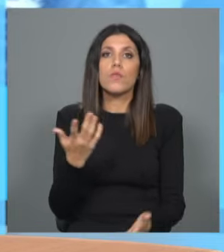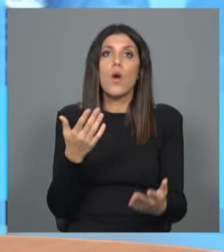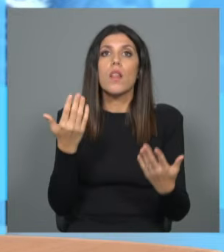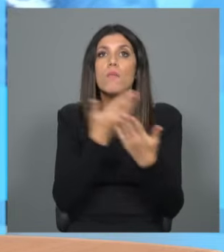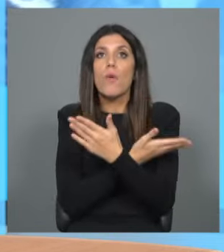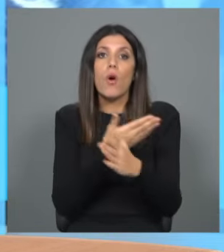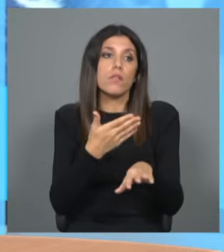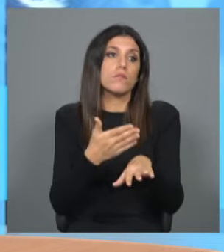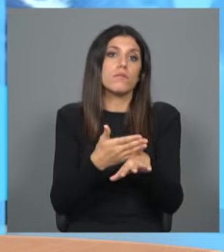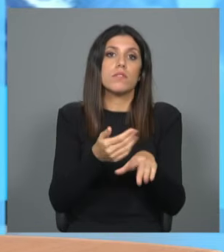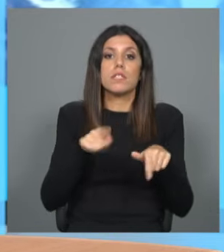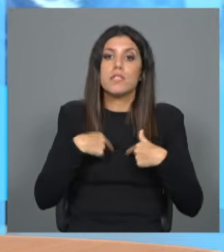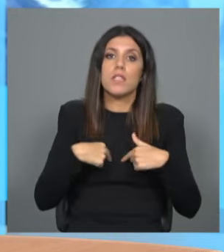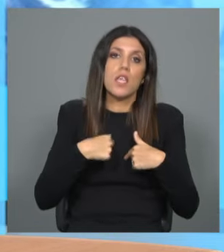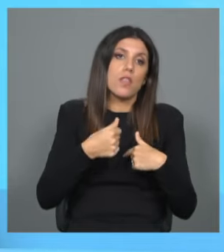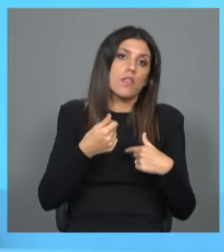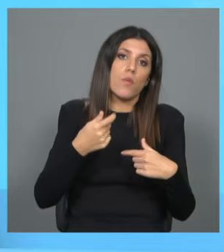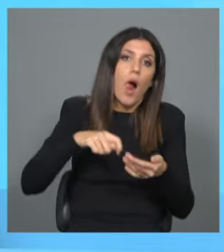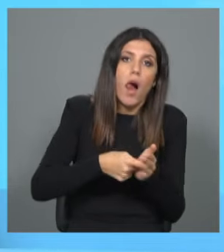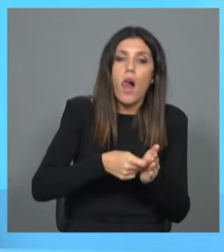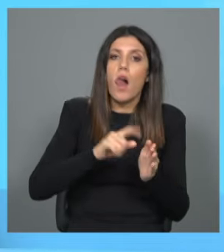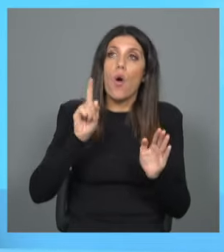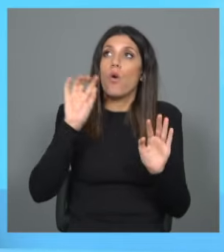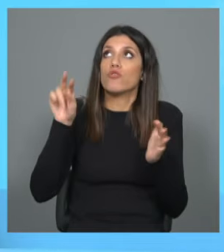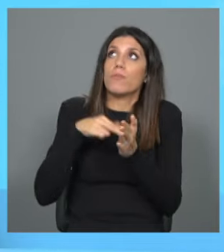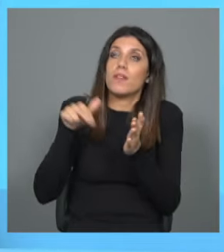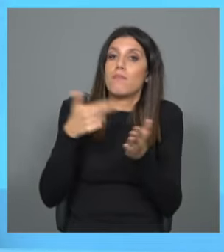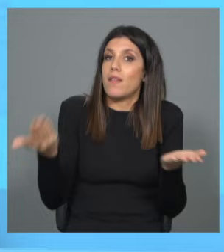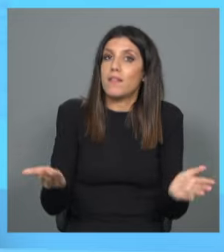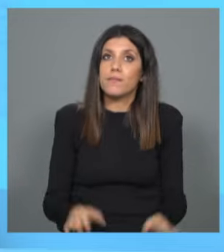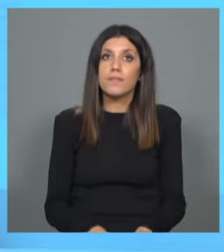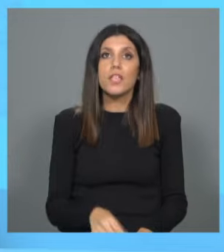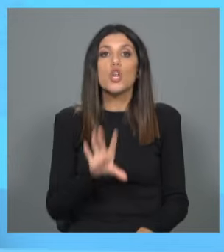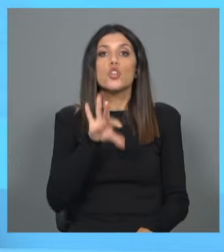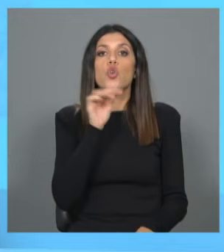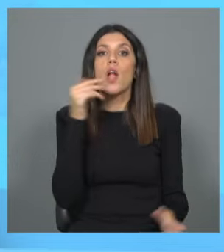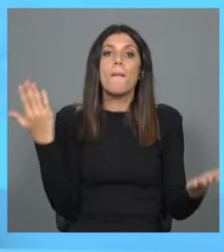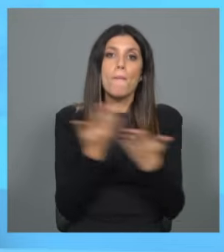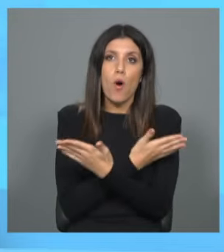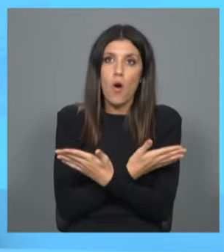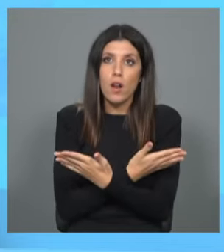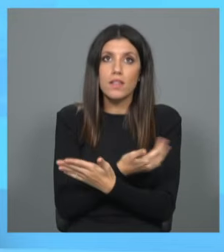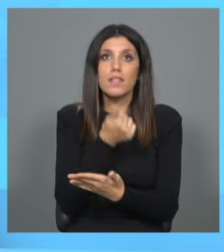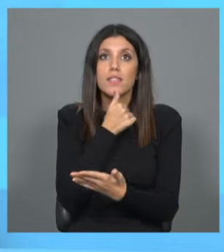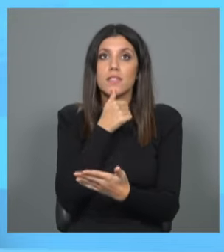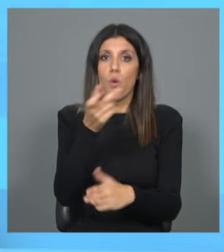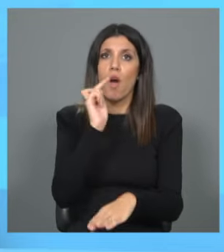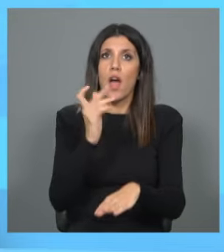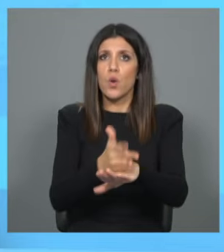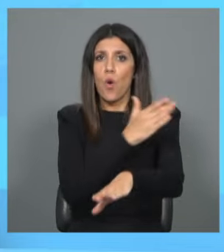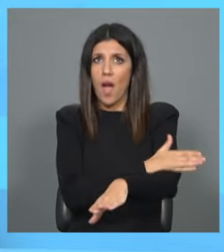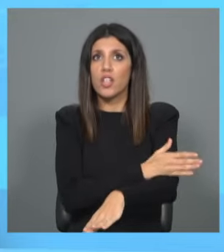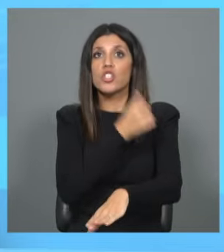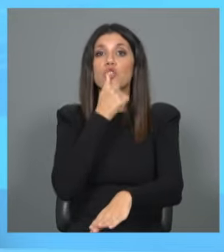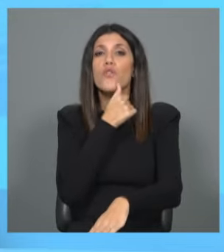é a natureza. E, sobretudo, se essa decisão sobre a escolha da morte é uma decisão que é tomada alguns anos antes de um sofrimento